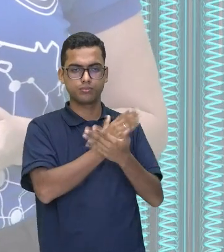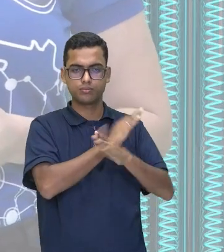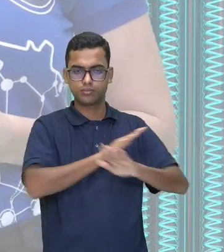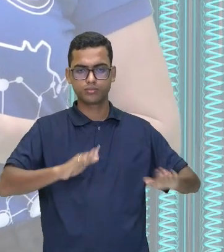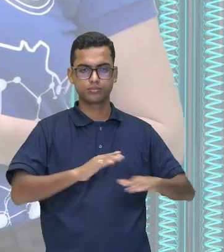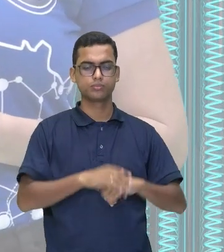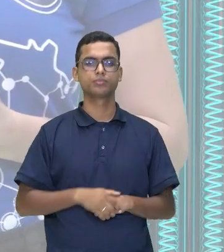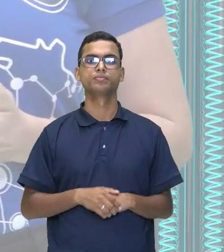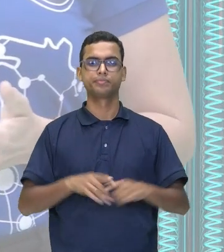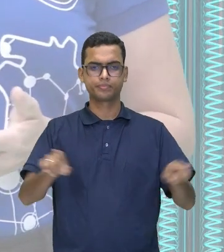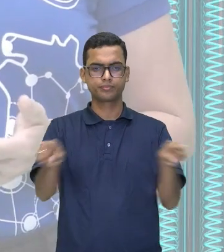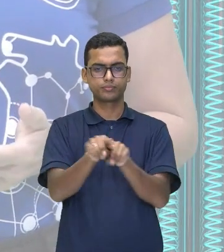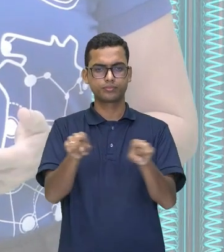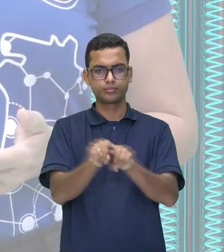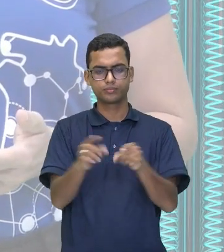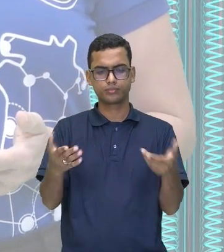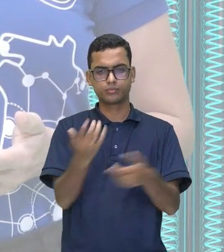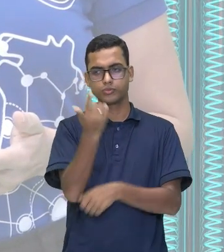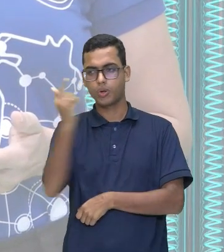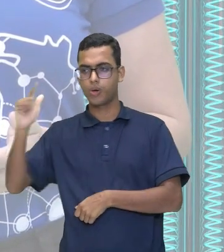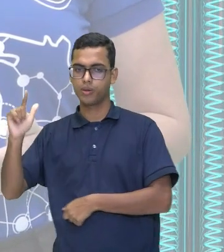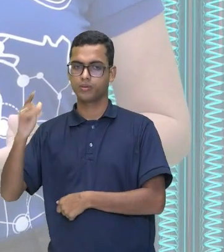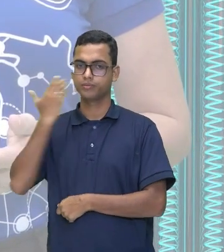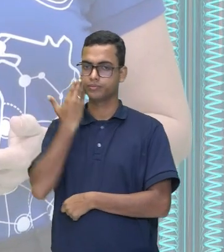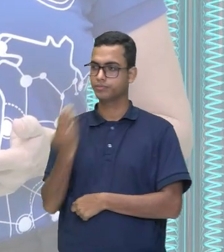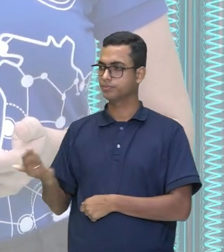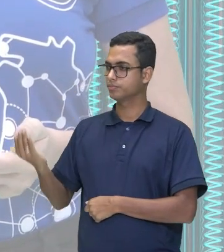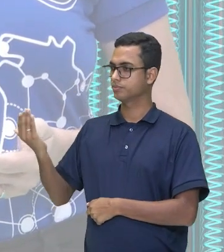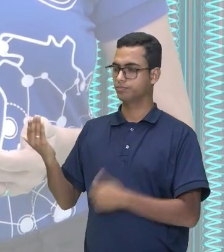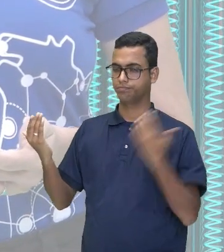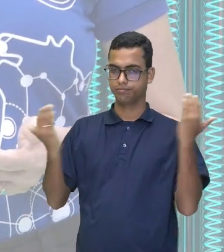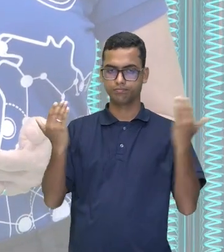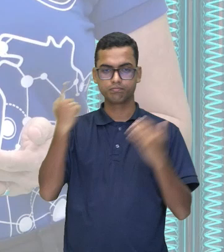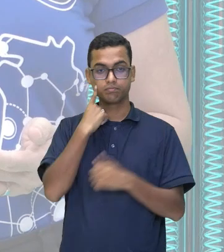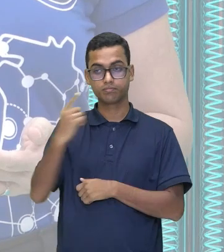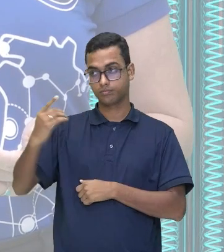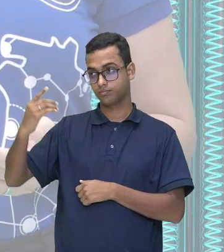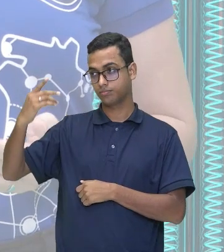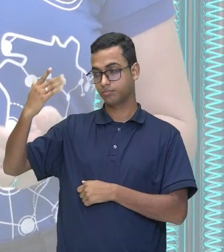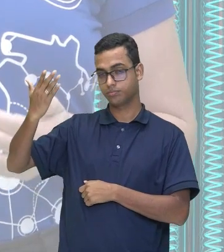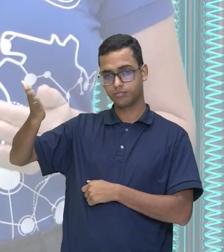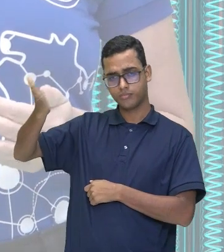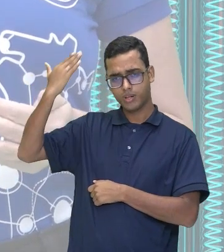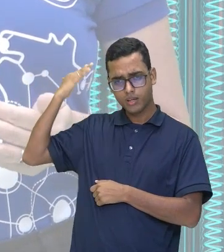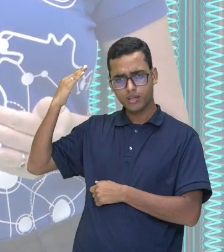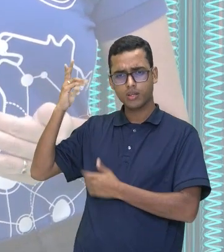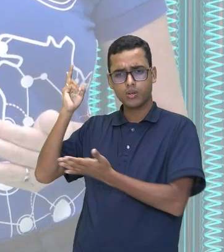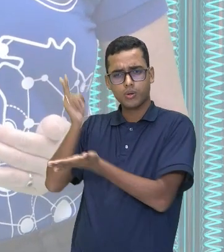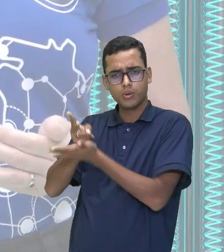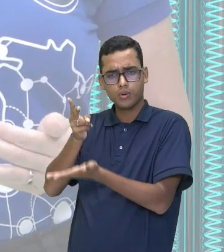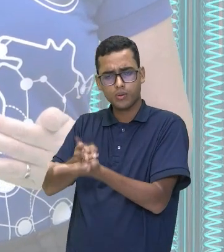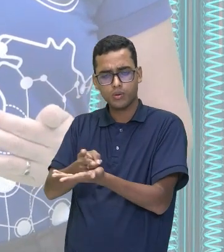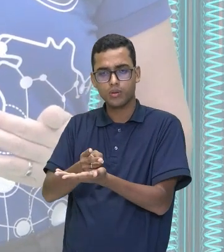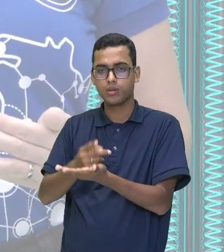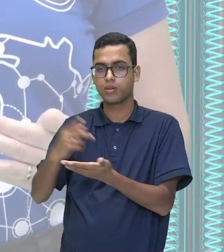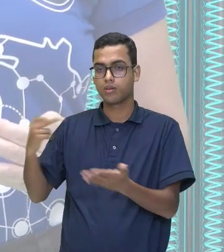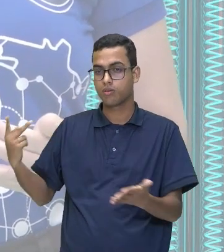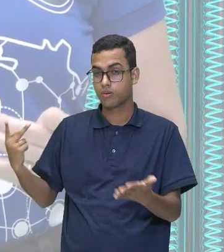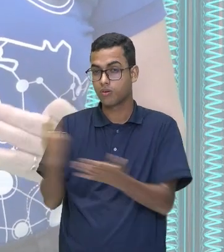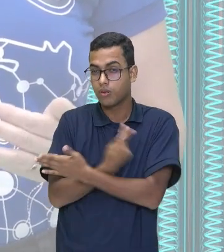ele. O past continuous é uma ação que estava